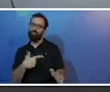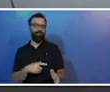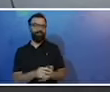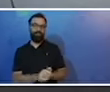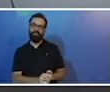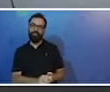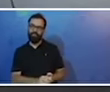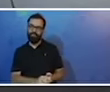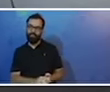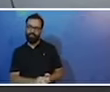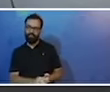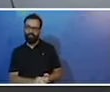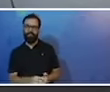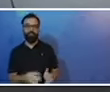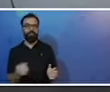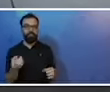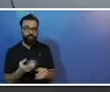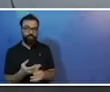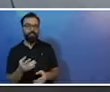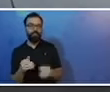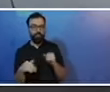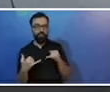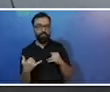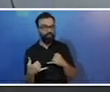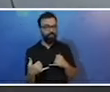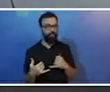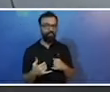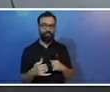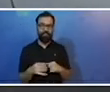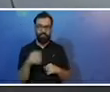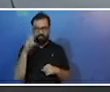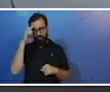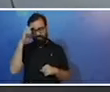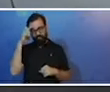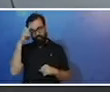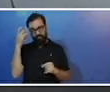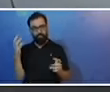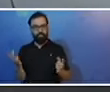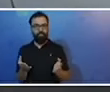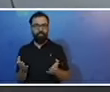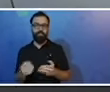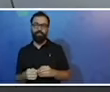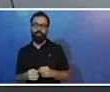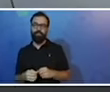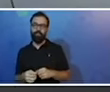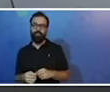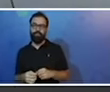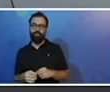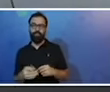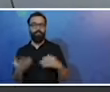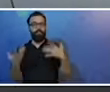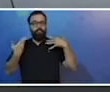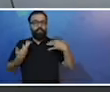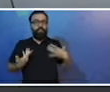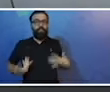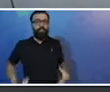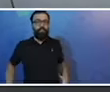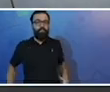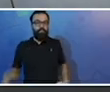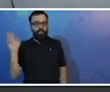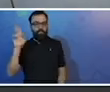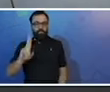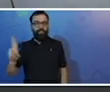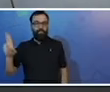mão vamos terminar nossa brincadeira certo vamos agora acabar ela usando o nosso corpo inteiro lembra